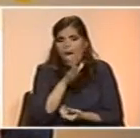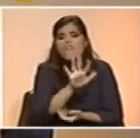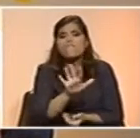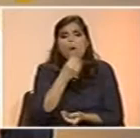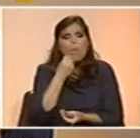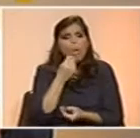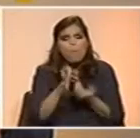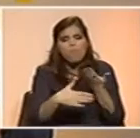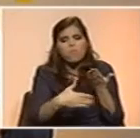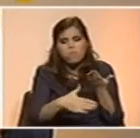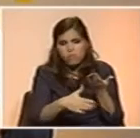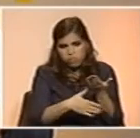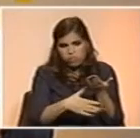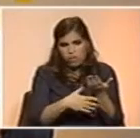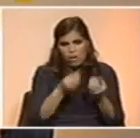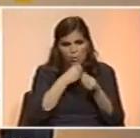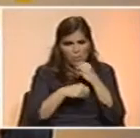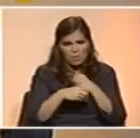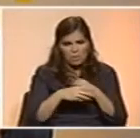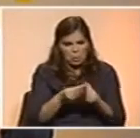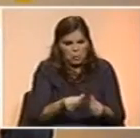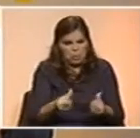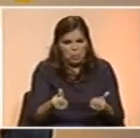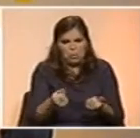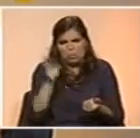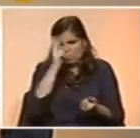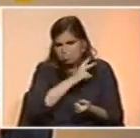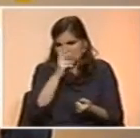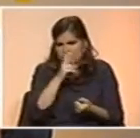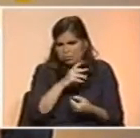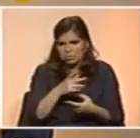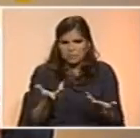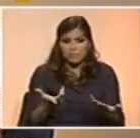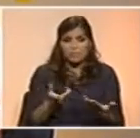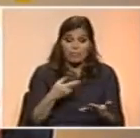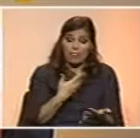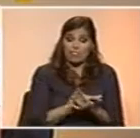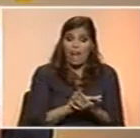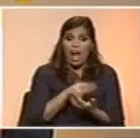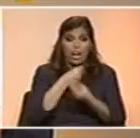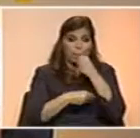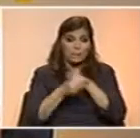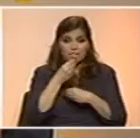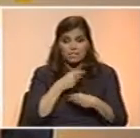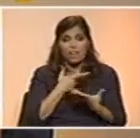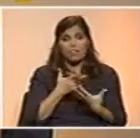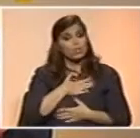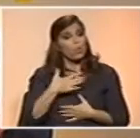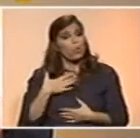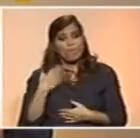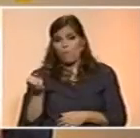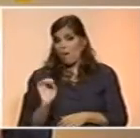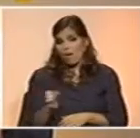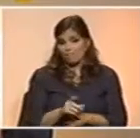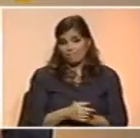confeccionam os alimentos é extrema, usa muitas gorduras, o que faz com que a alimentação deixe de ser tão